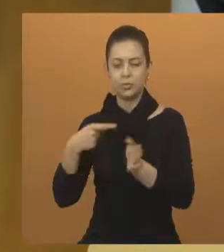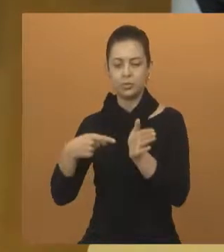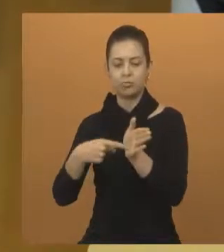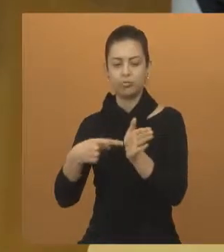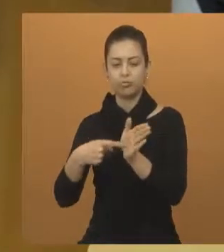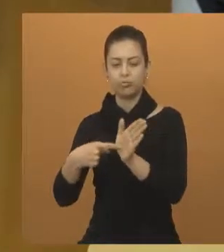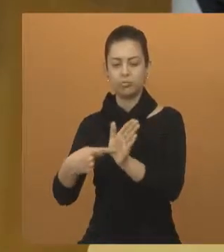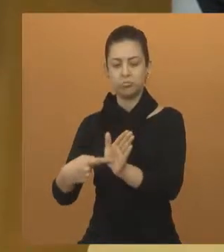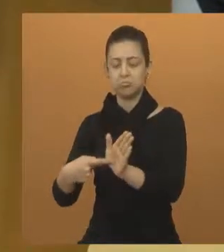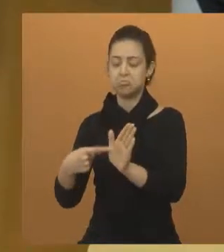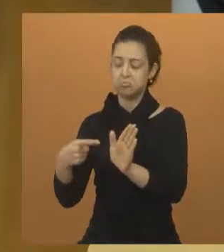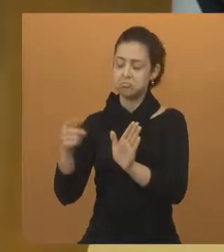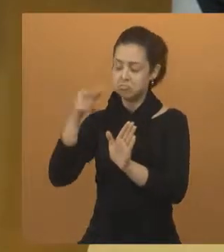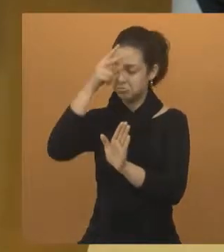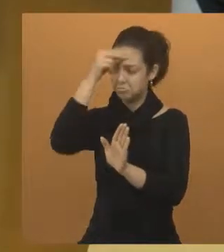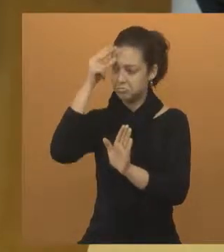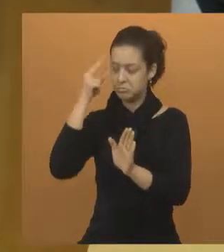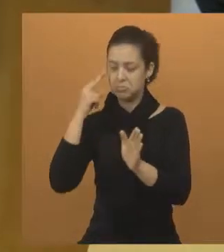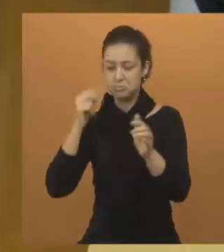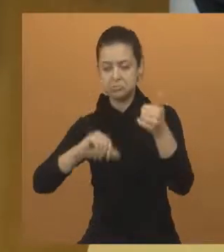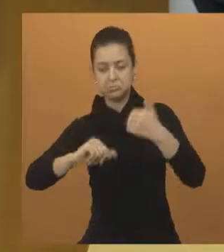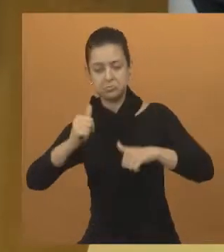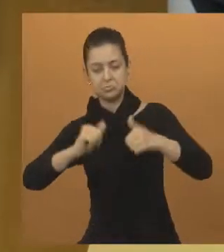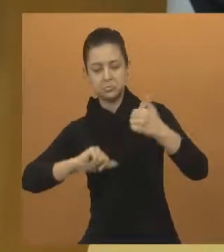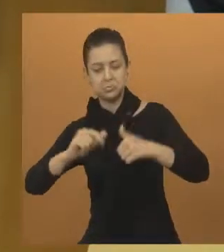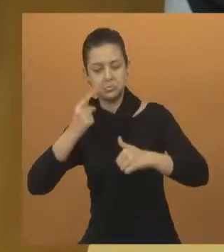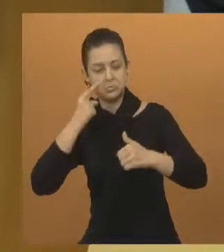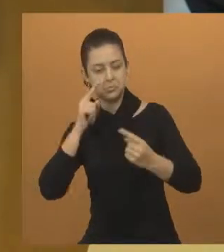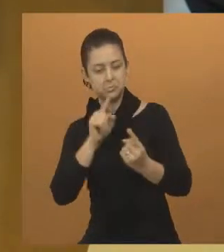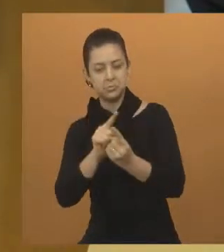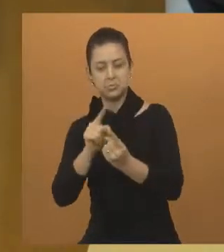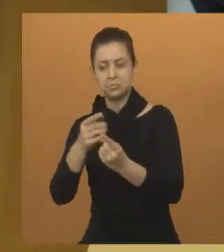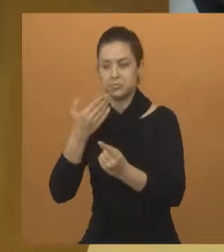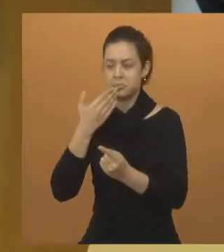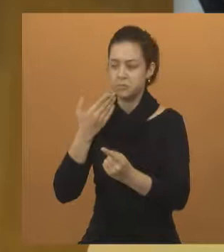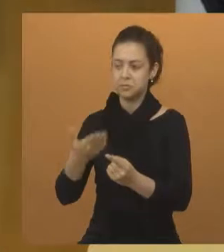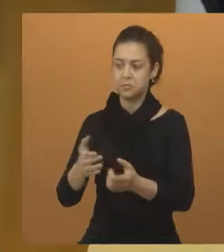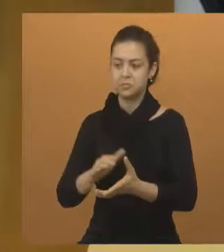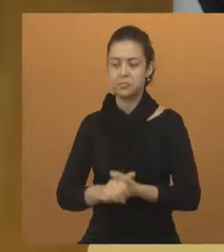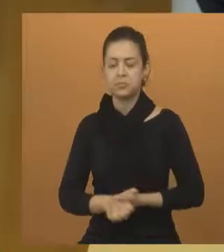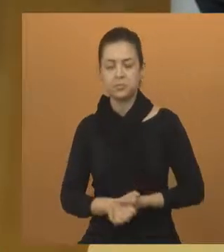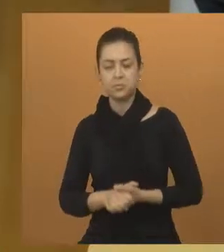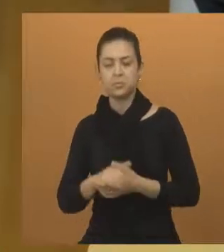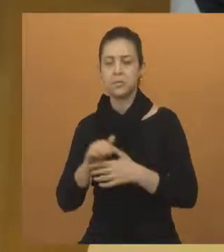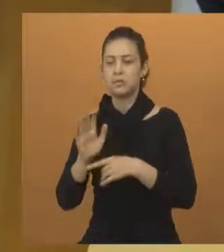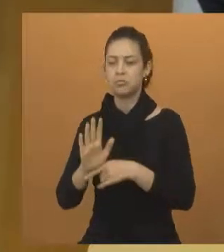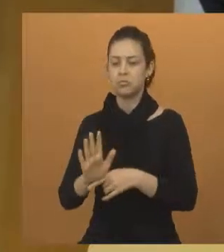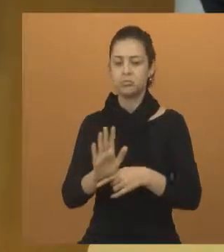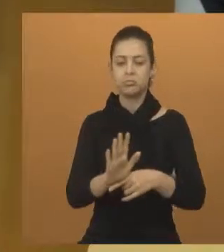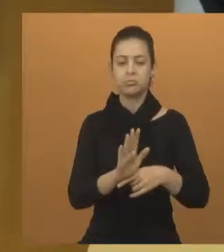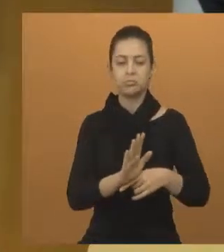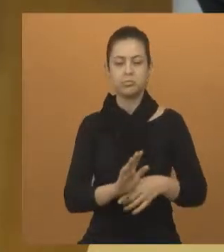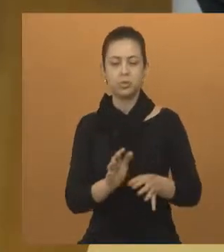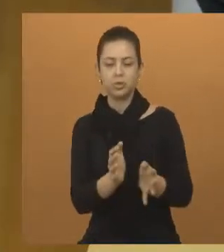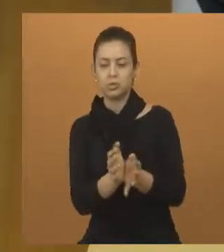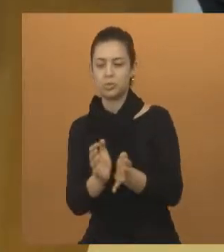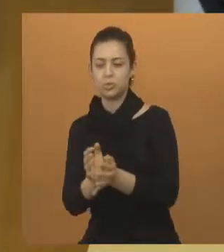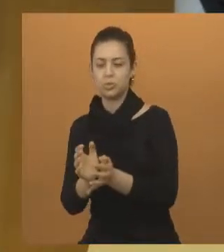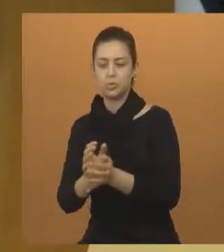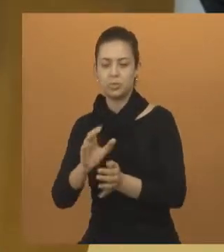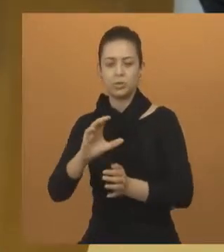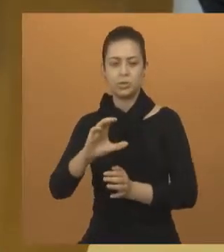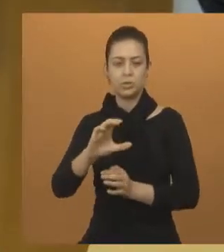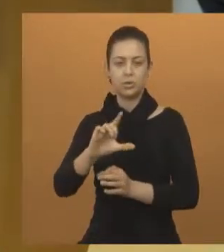indicação para que o prefeito pudesse atender este pedido que muito contribui para os clubes